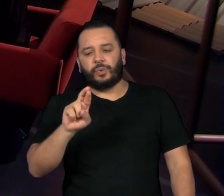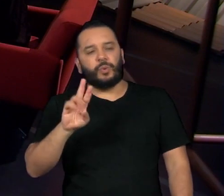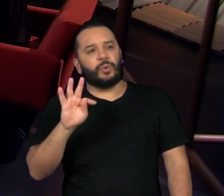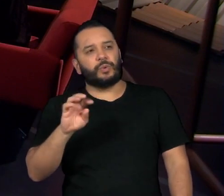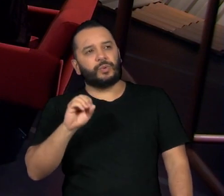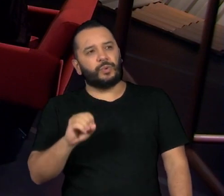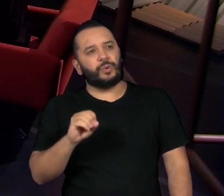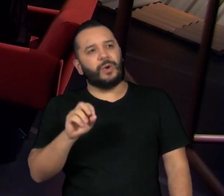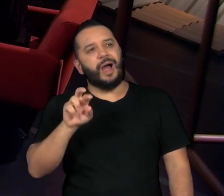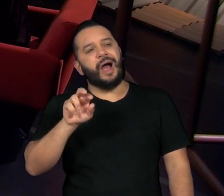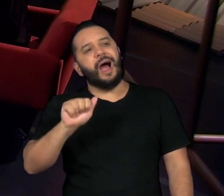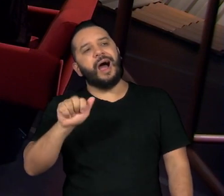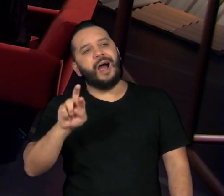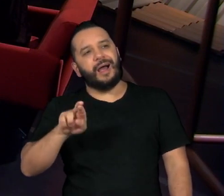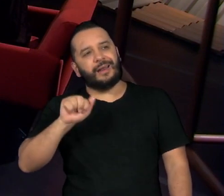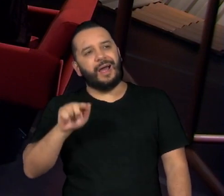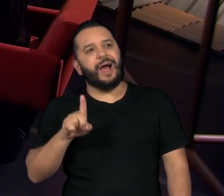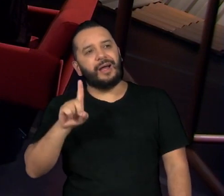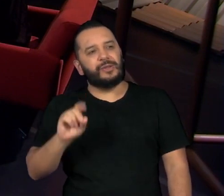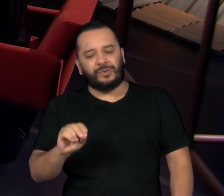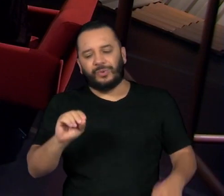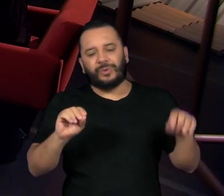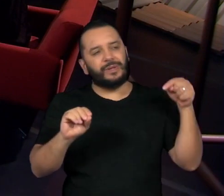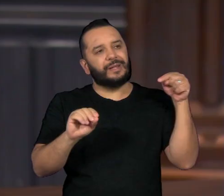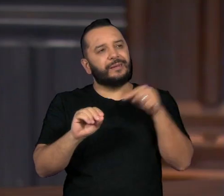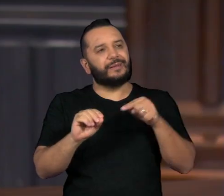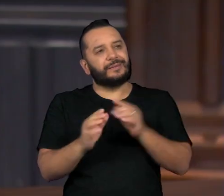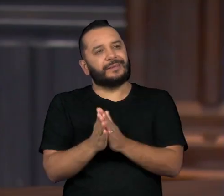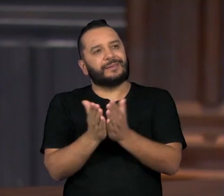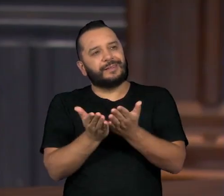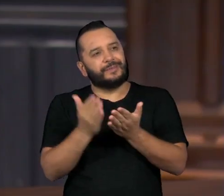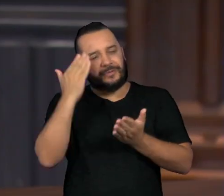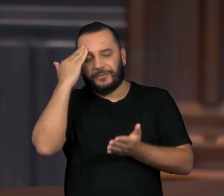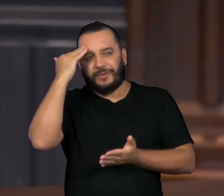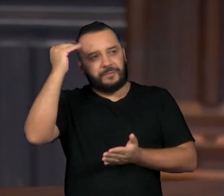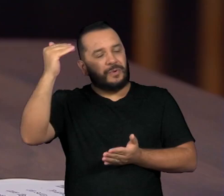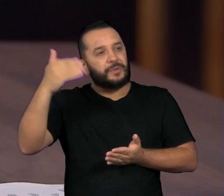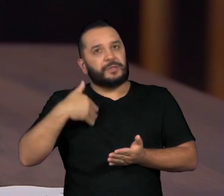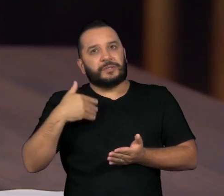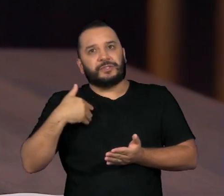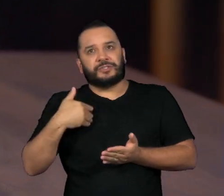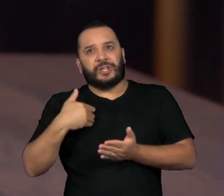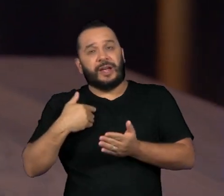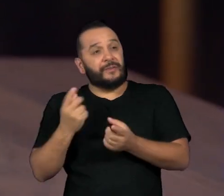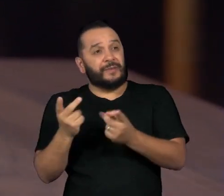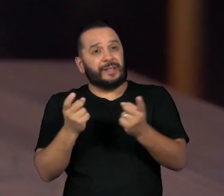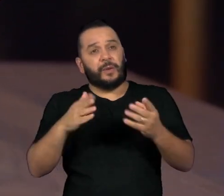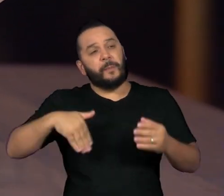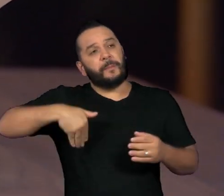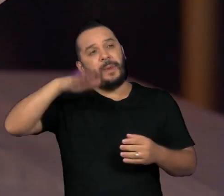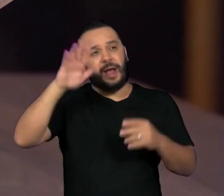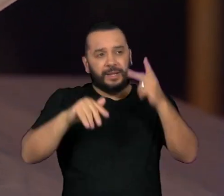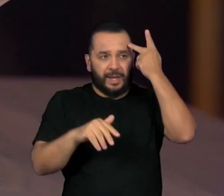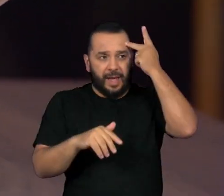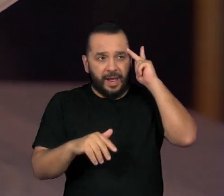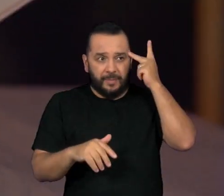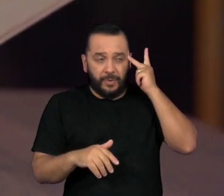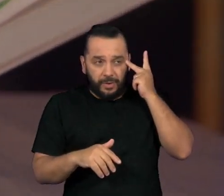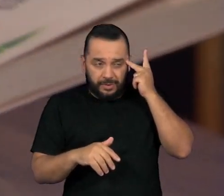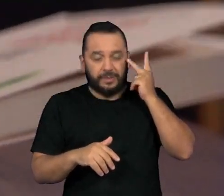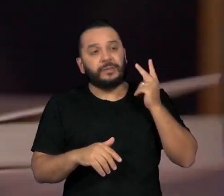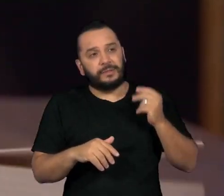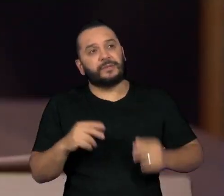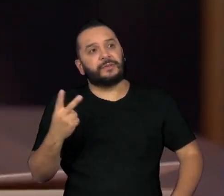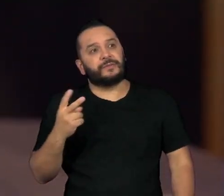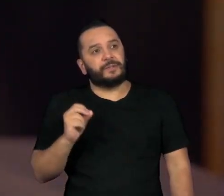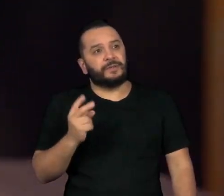minha mão, que é um livro bastante conhecido e que bateu Harry Potter em 2021, por exemplo, aqui no Brasil.